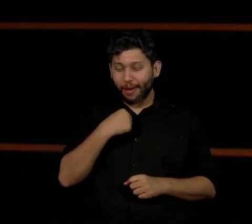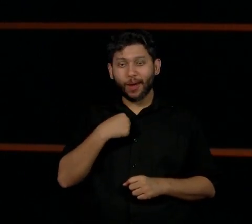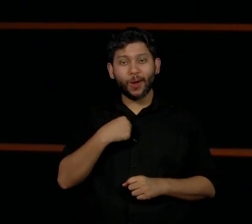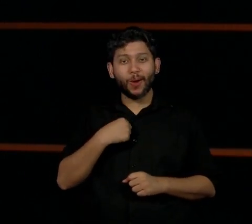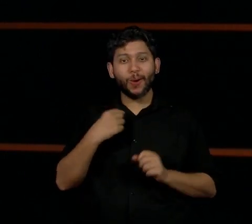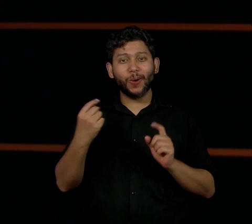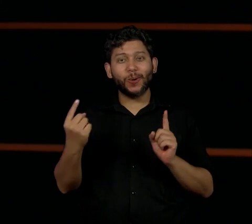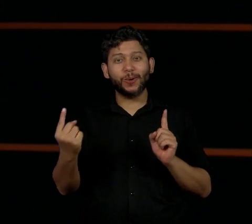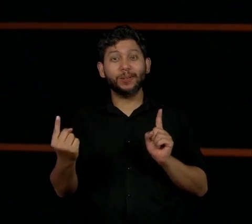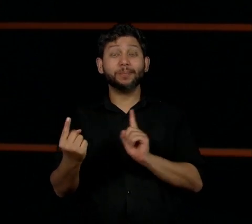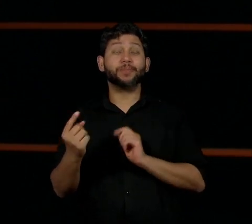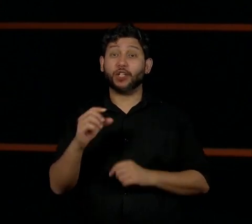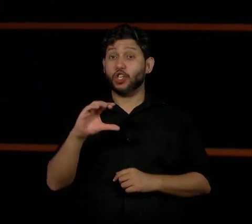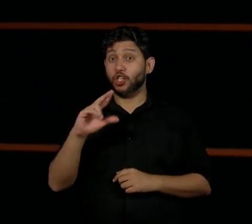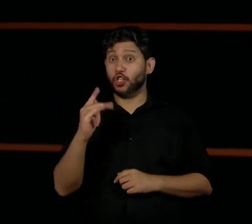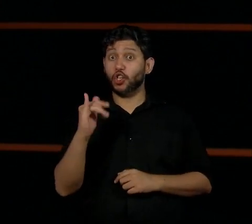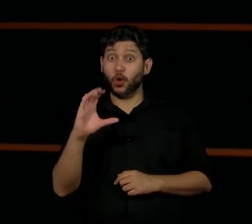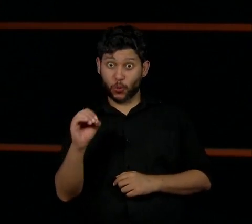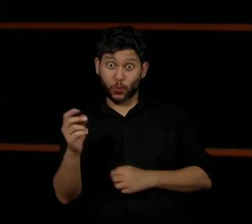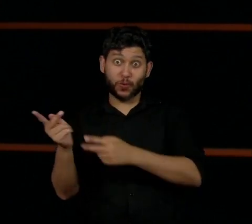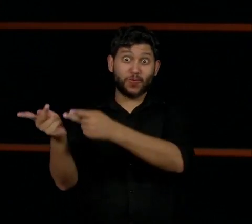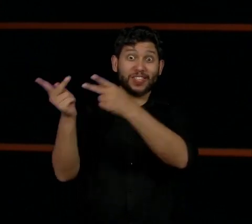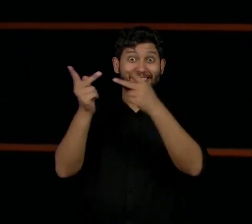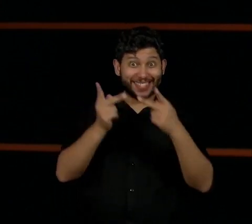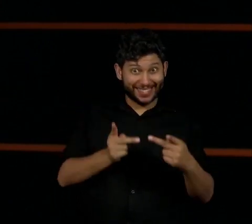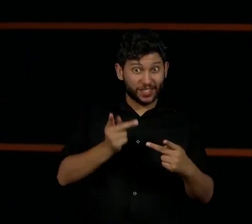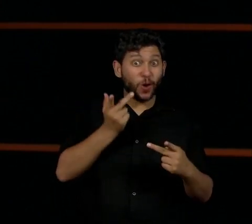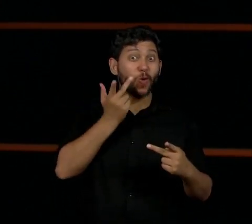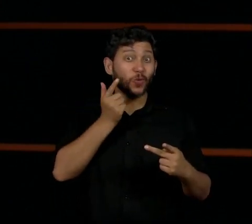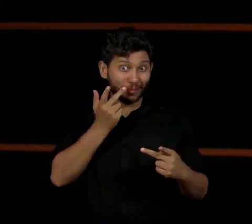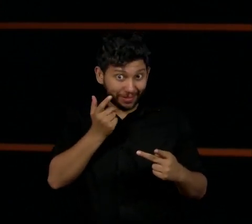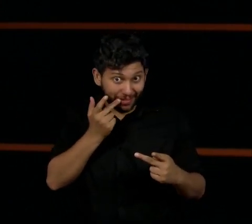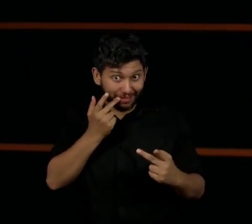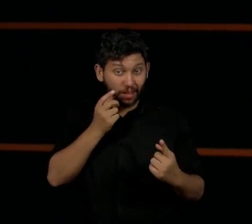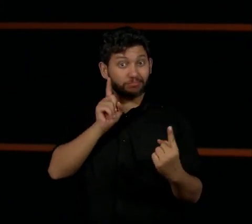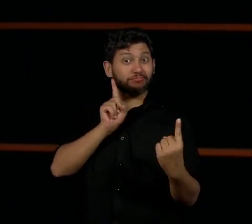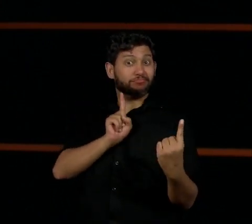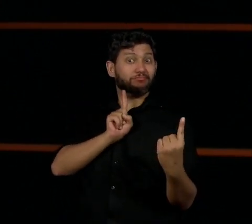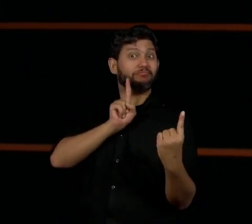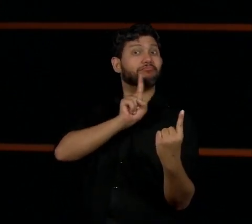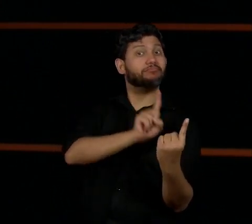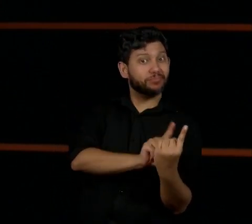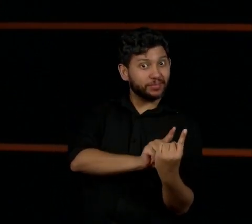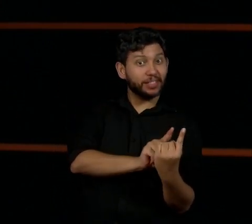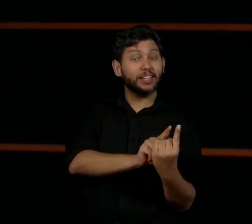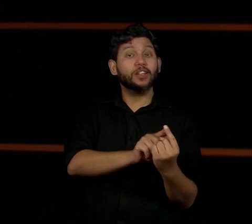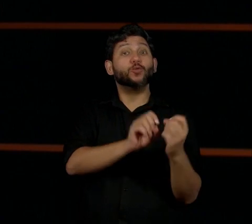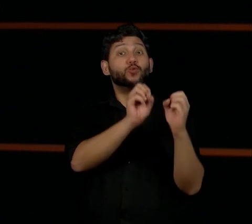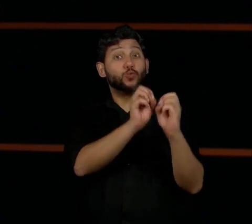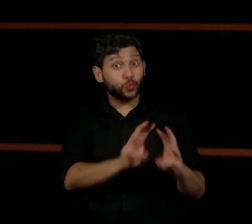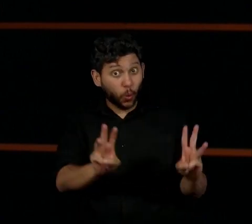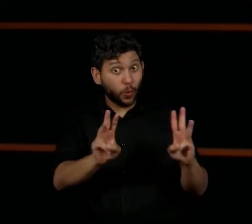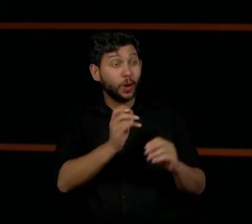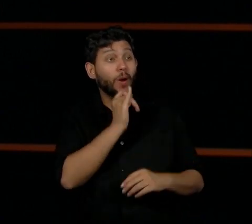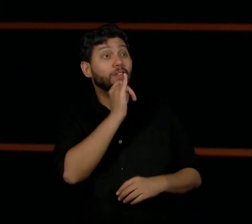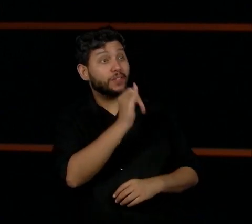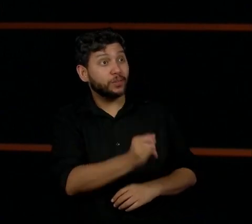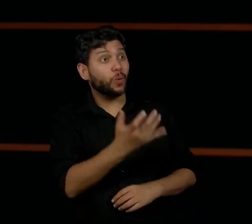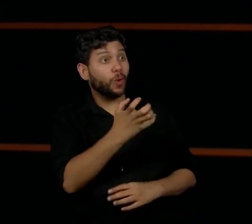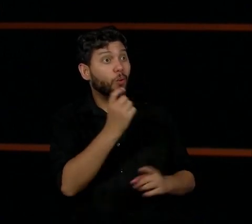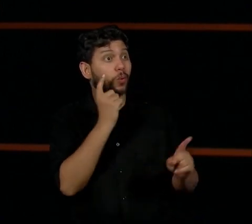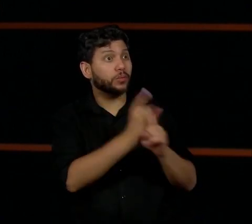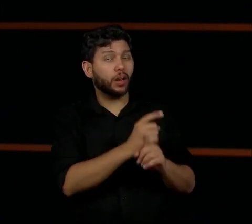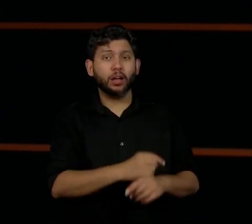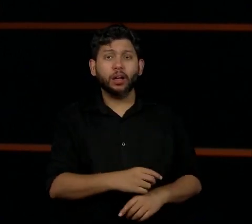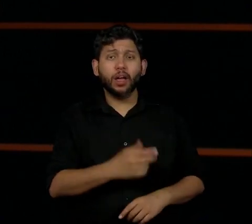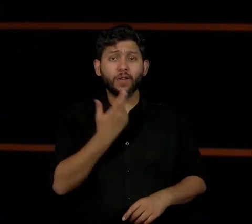o Chico Anísio vai a Fortaleza, eu falo para o Chico que estou atrás dele, ele vai fazer show, eu falo para ele que estou atrás dele, e ele disse assim,